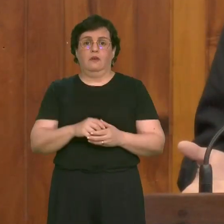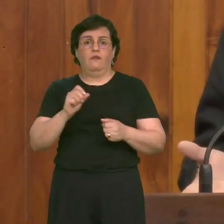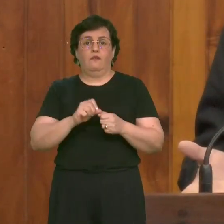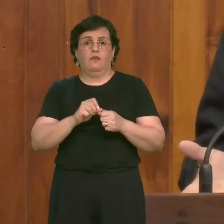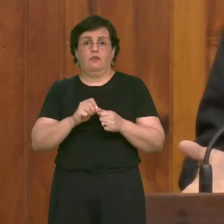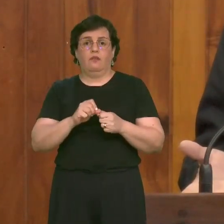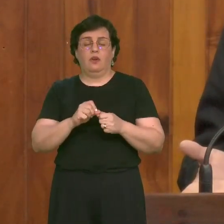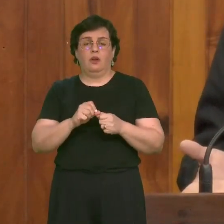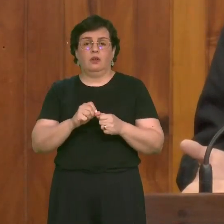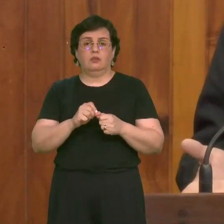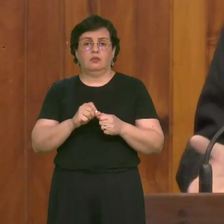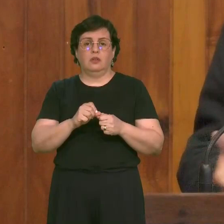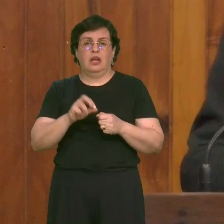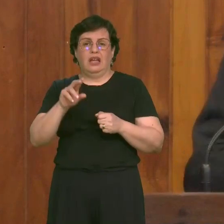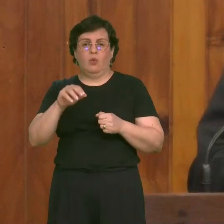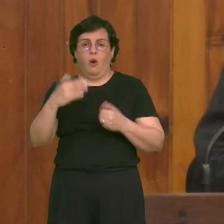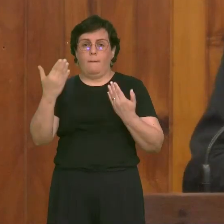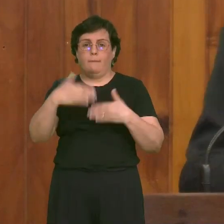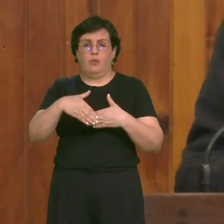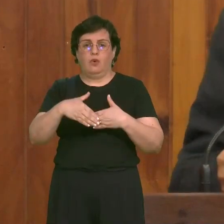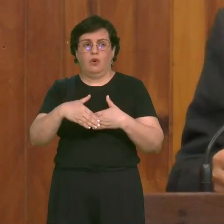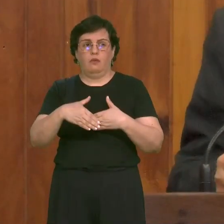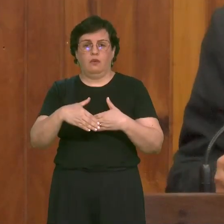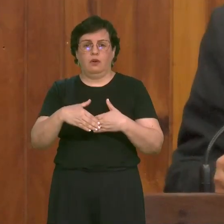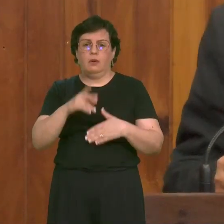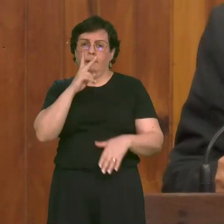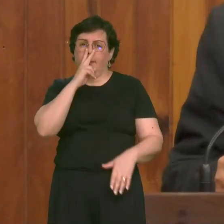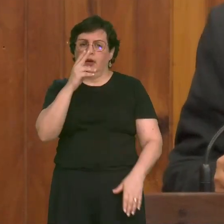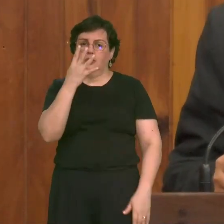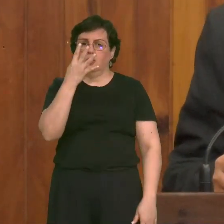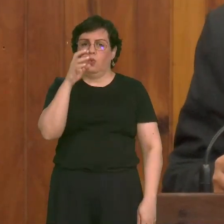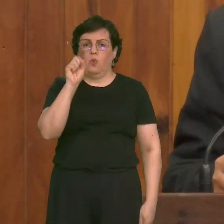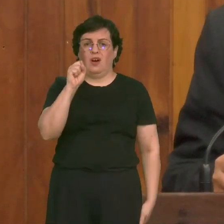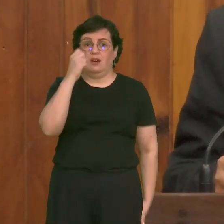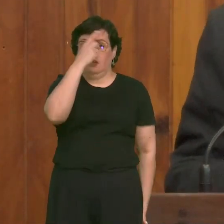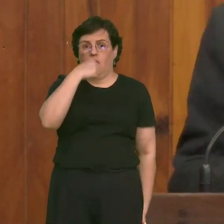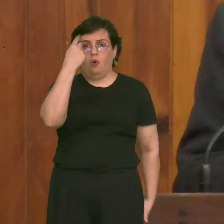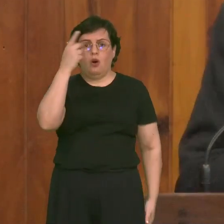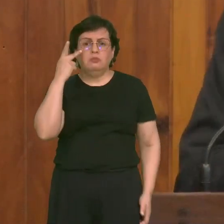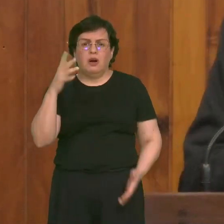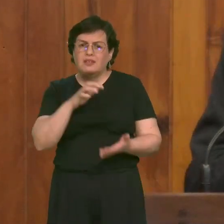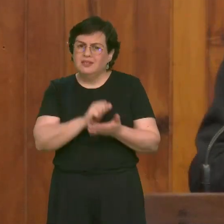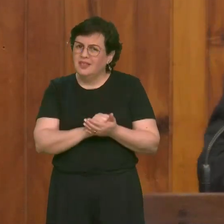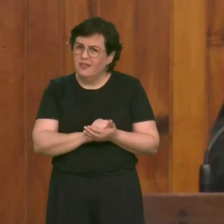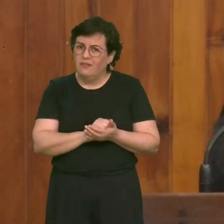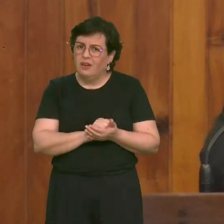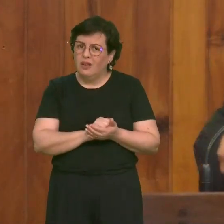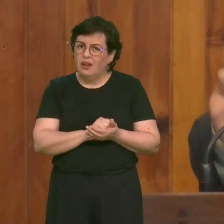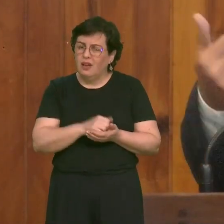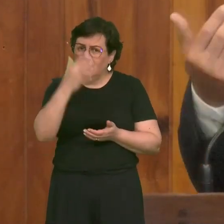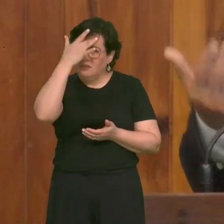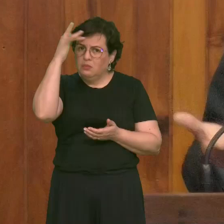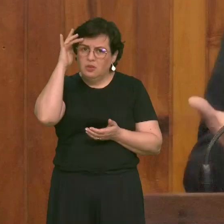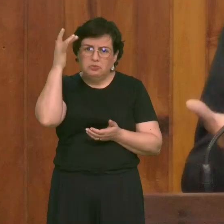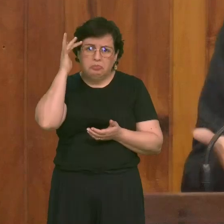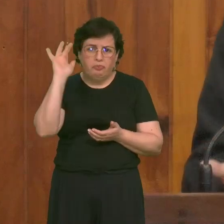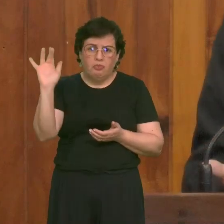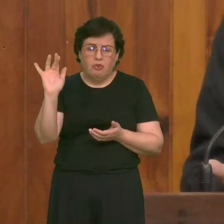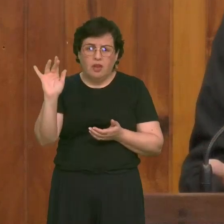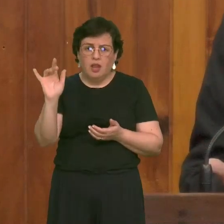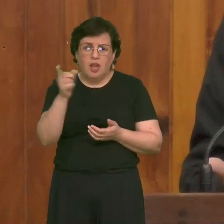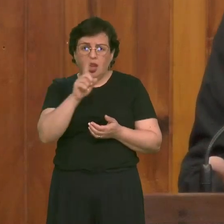seletivo Parece que foi 48 horas para fazer inscrição as pessoas nem ficaram sabendo não foi dado